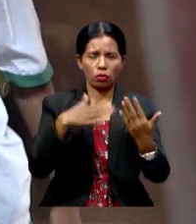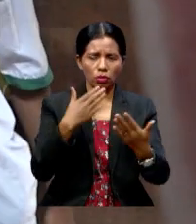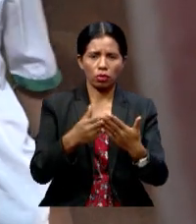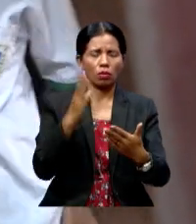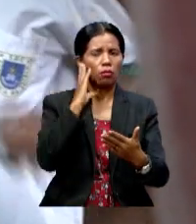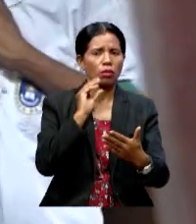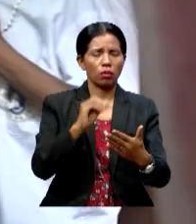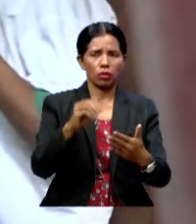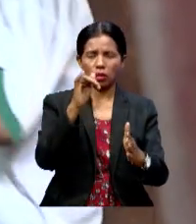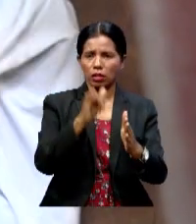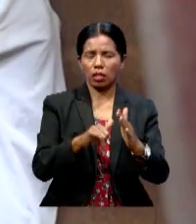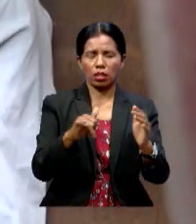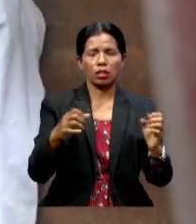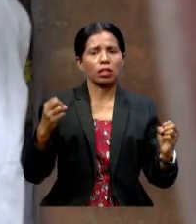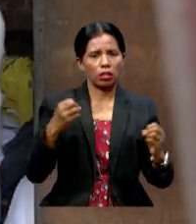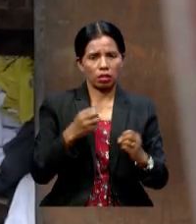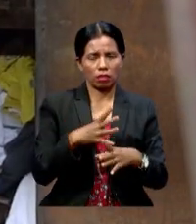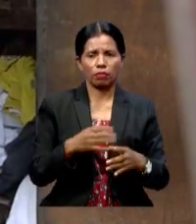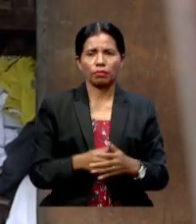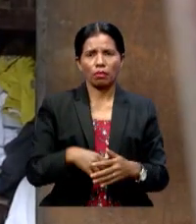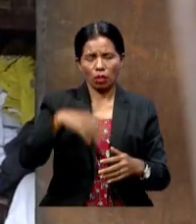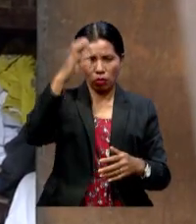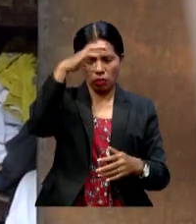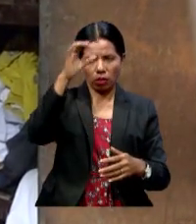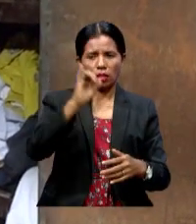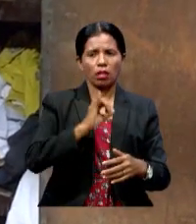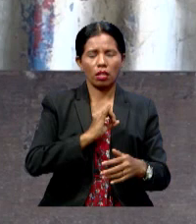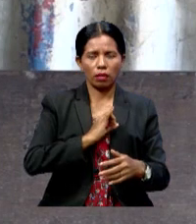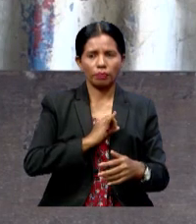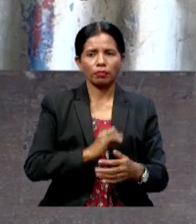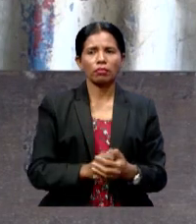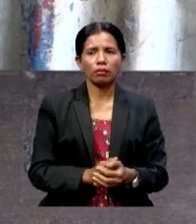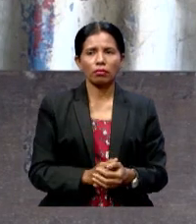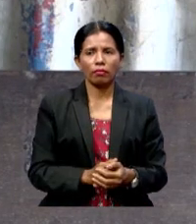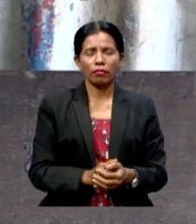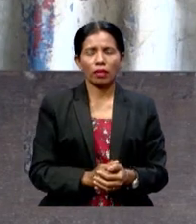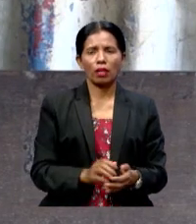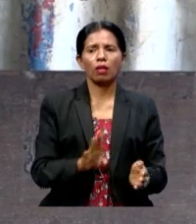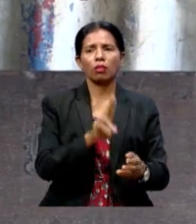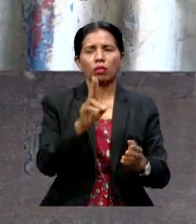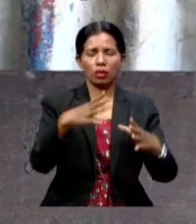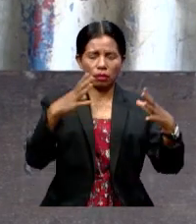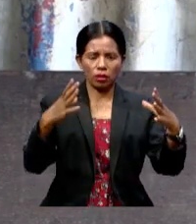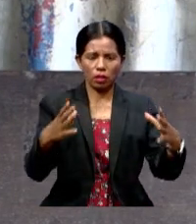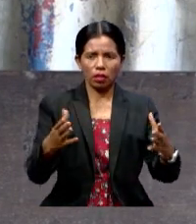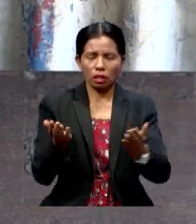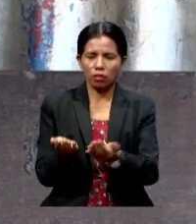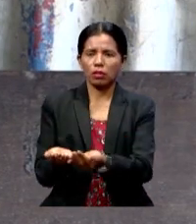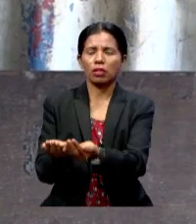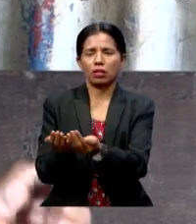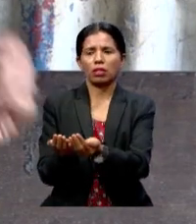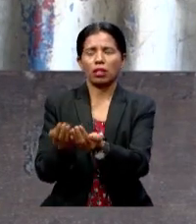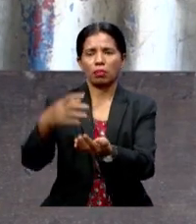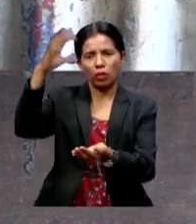laran lahak matek. Udan tau na tau, bemasa namu serne, pasia serne,